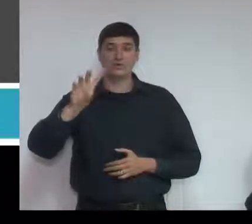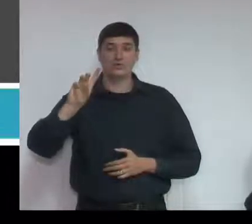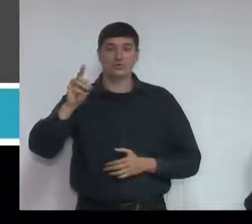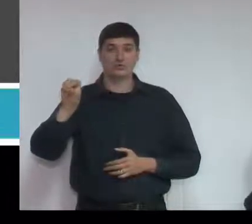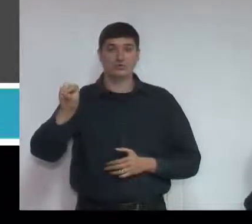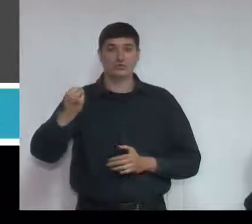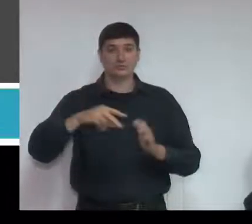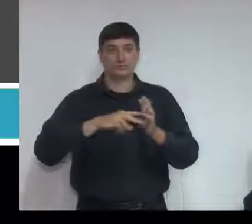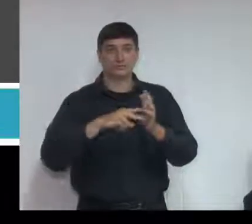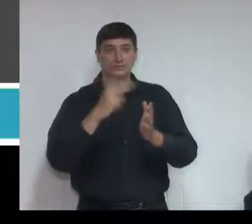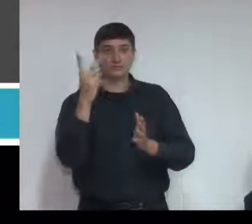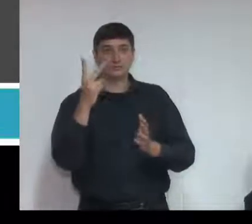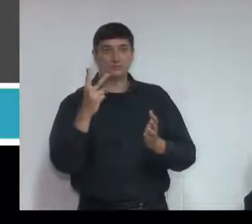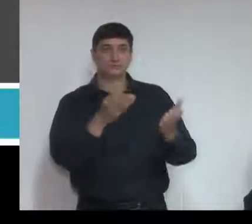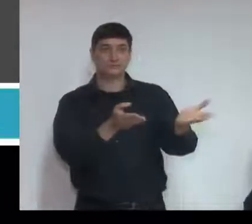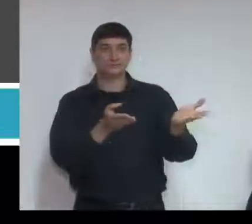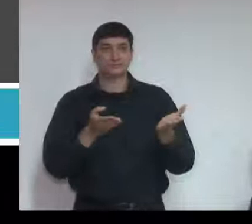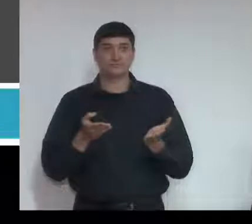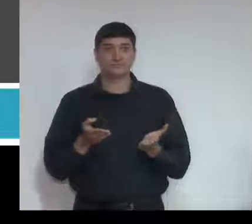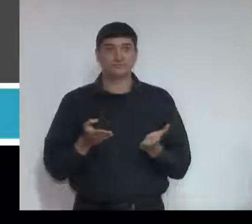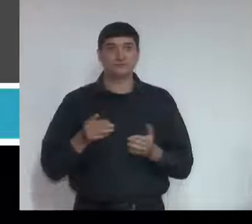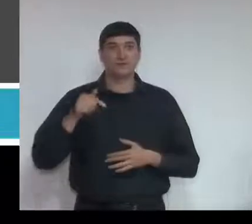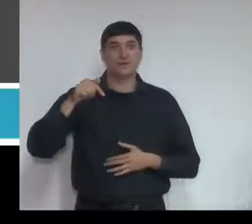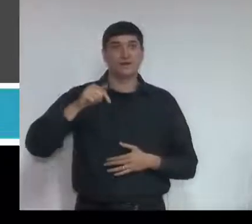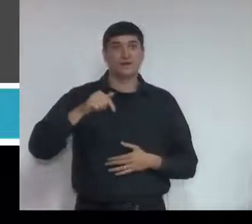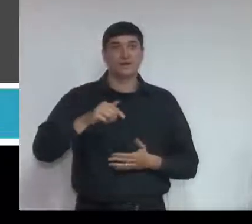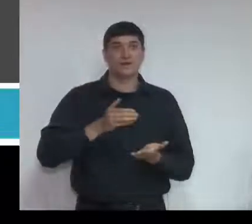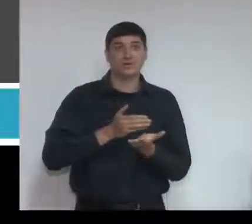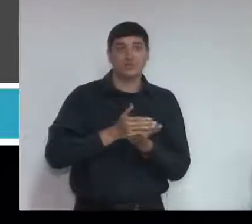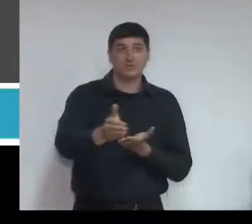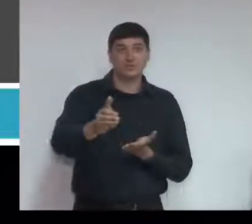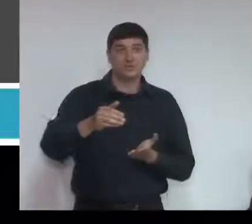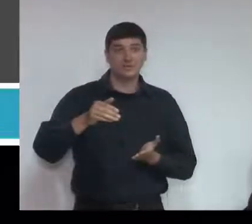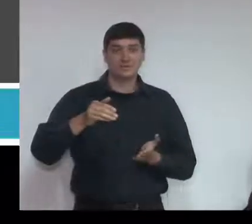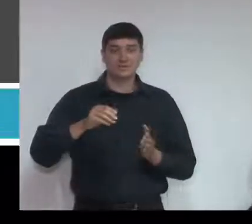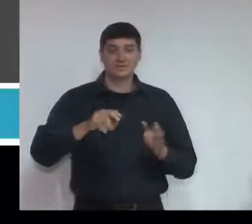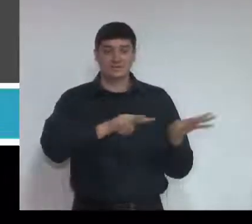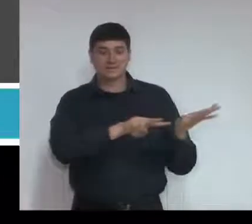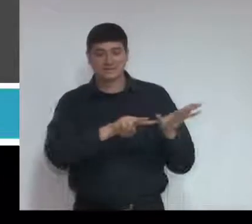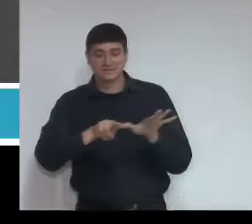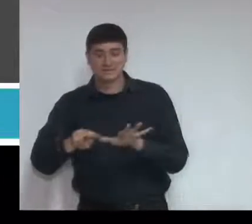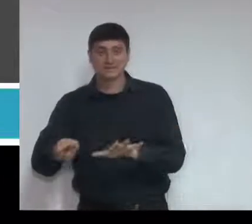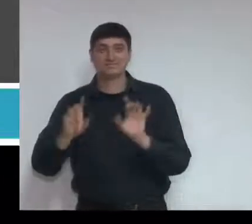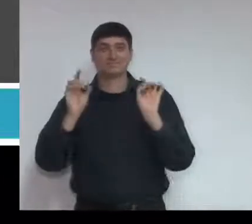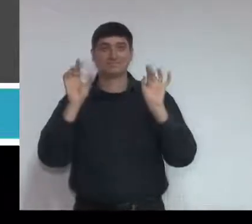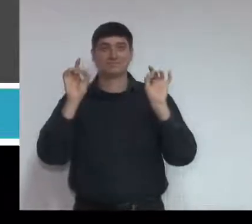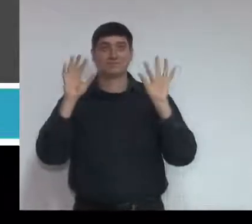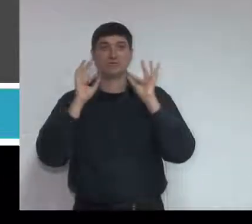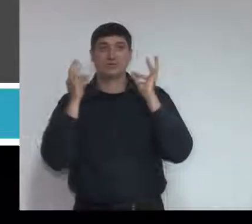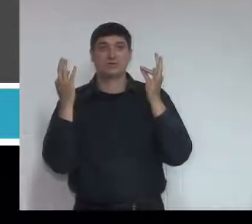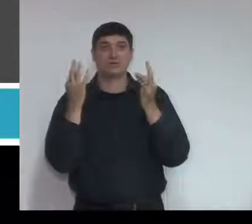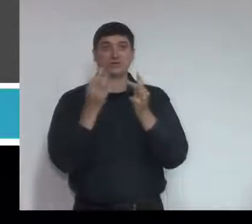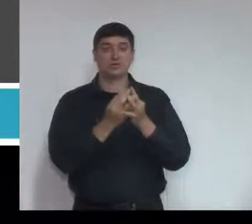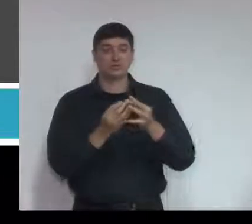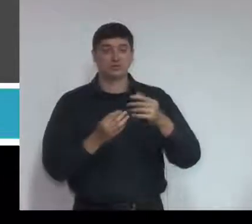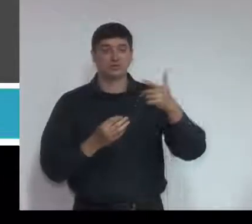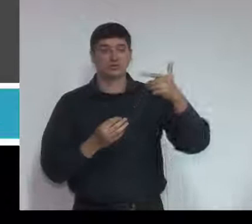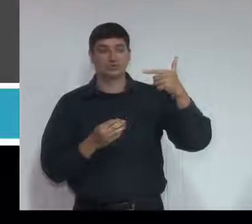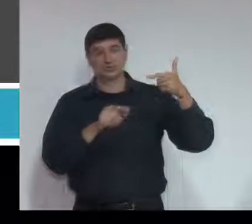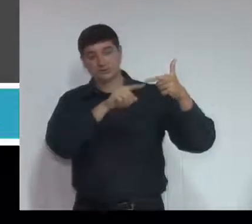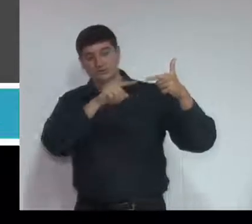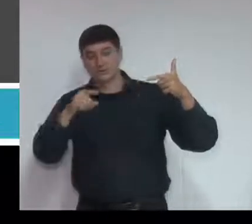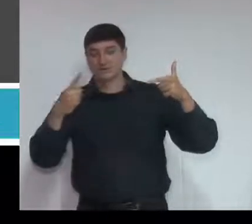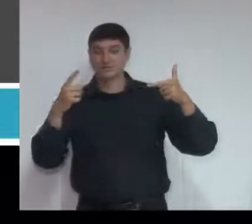convite, essa semana, inicia-se a Semana Nacional da Família, de 12 a 18 de agosto, né? Então, esse tema, o